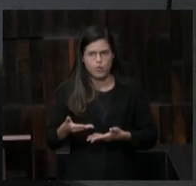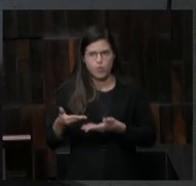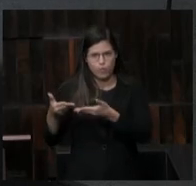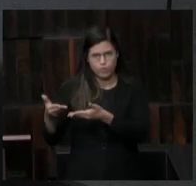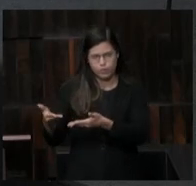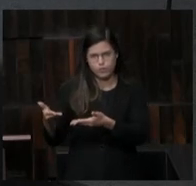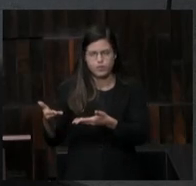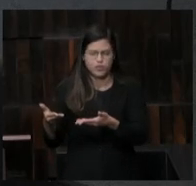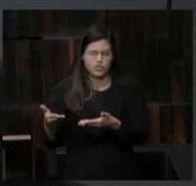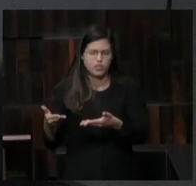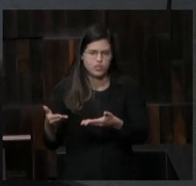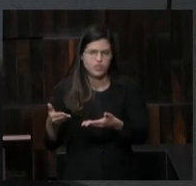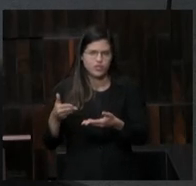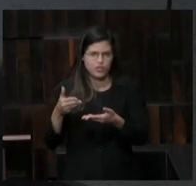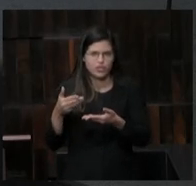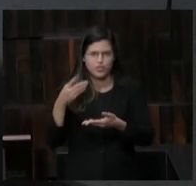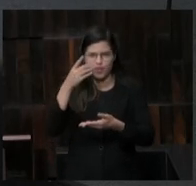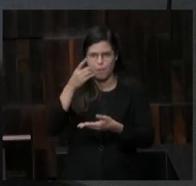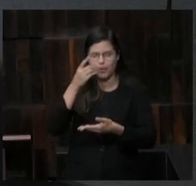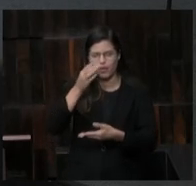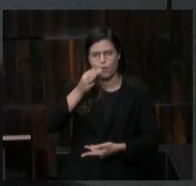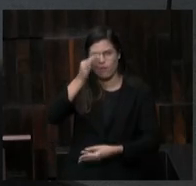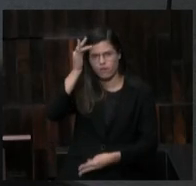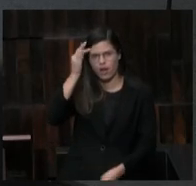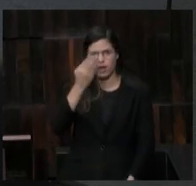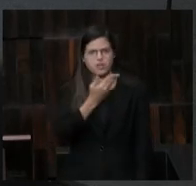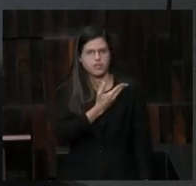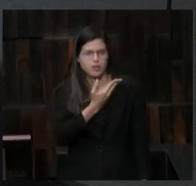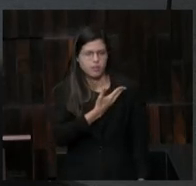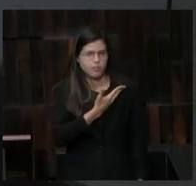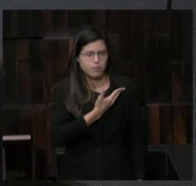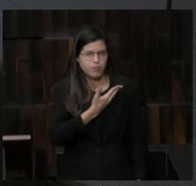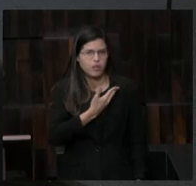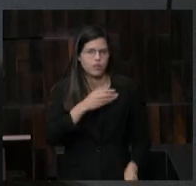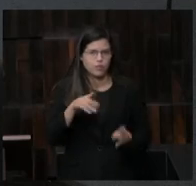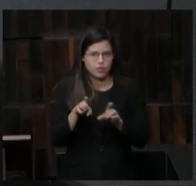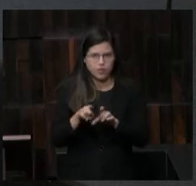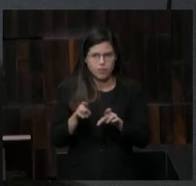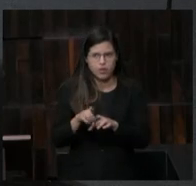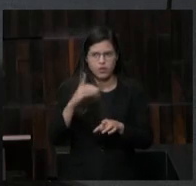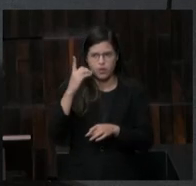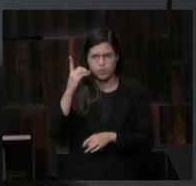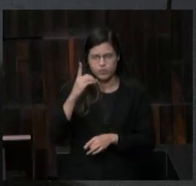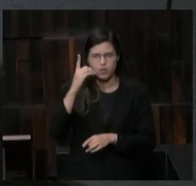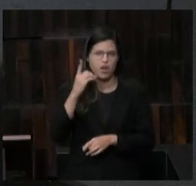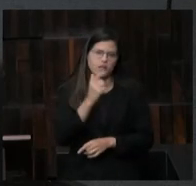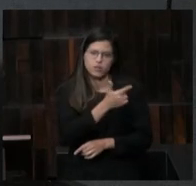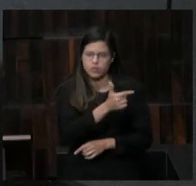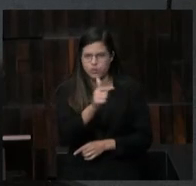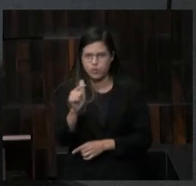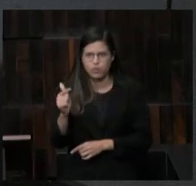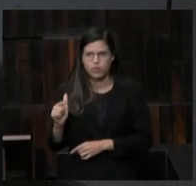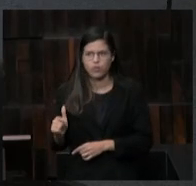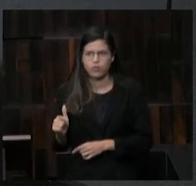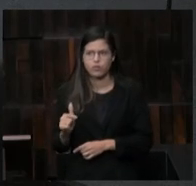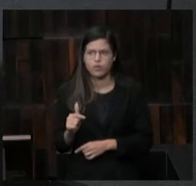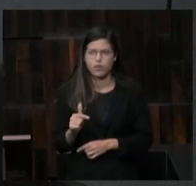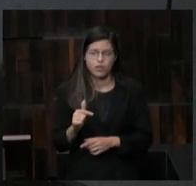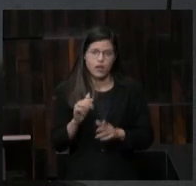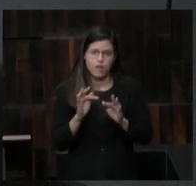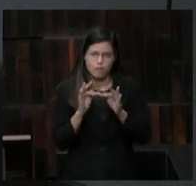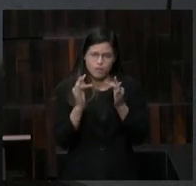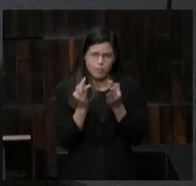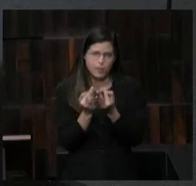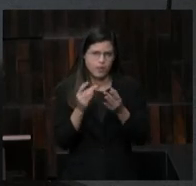Excelência, Fred Pacheco, amigo, irmão, também nossa deputada aqui, seus pares, os munícipes e a família também